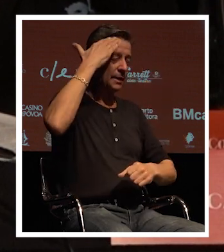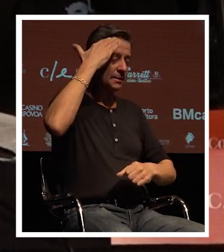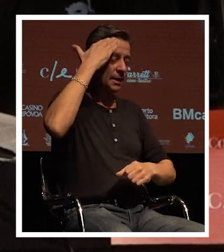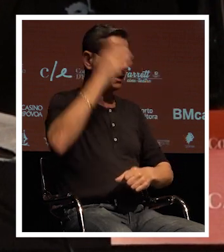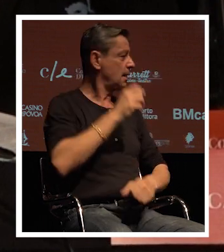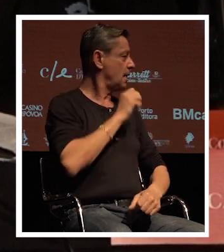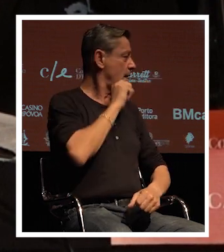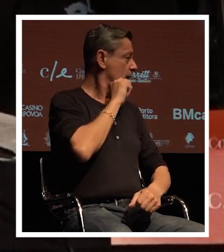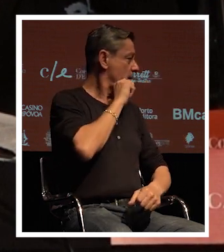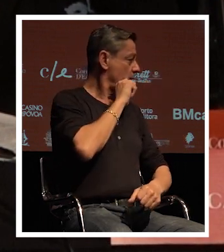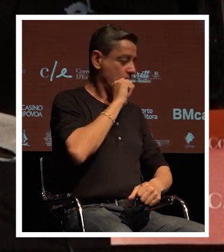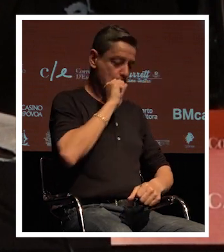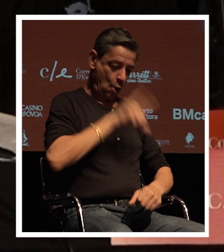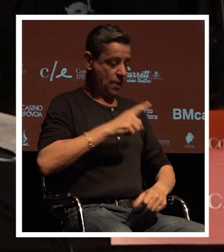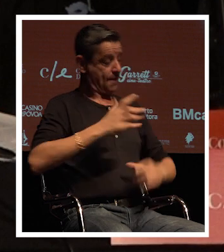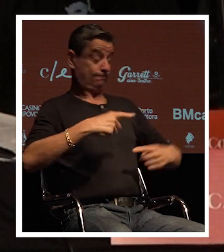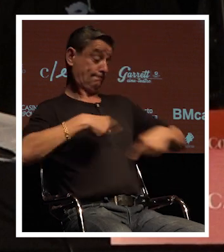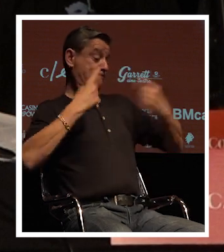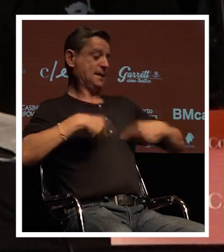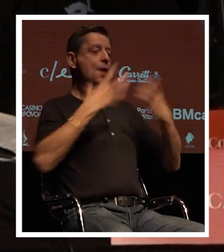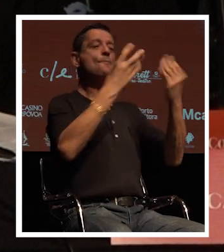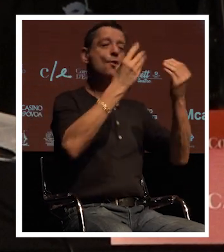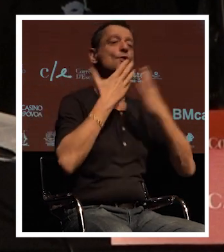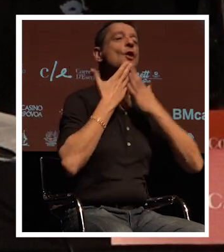bem pode ser a minha